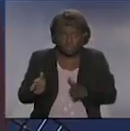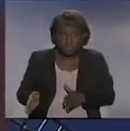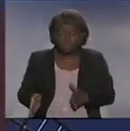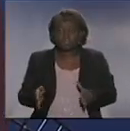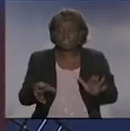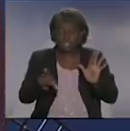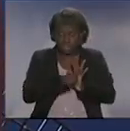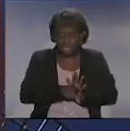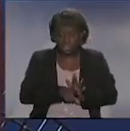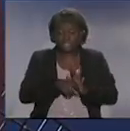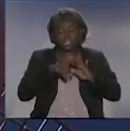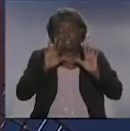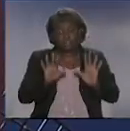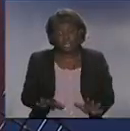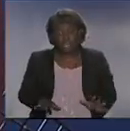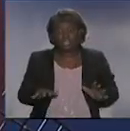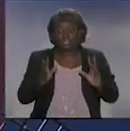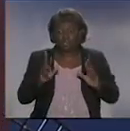legalizar.